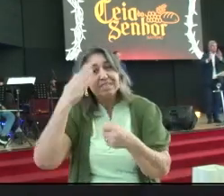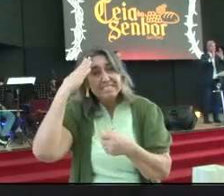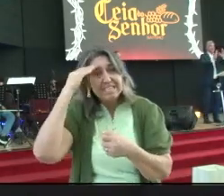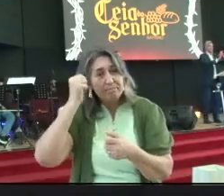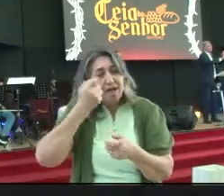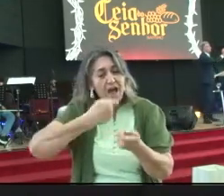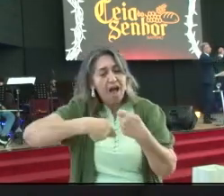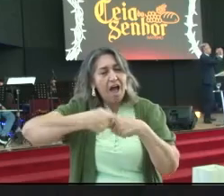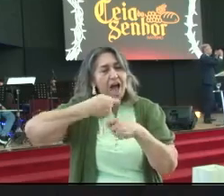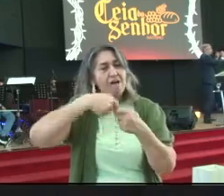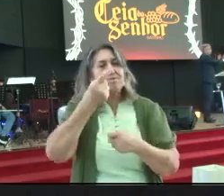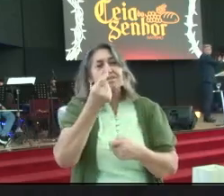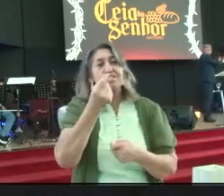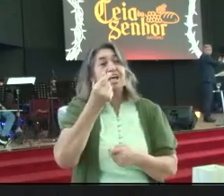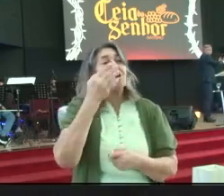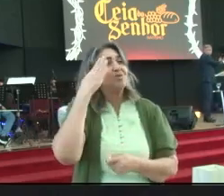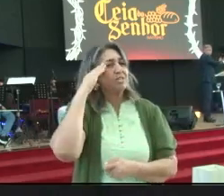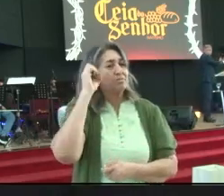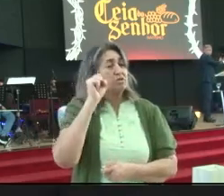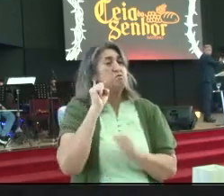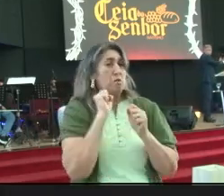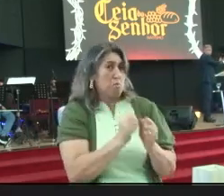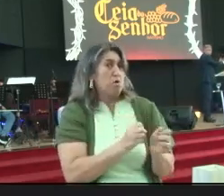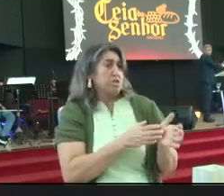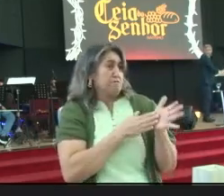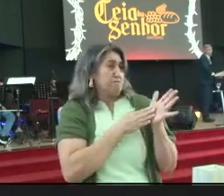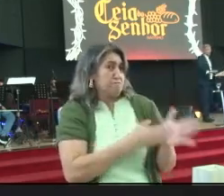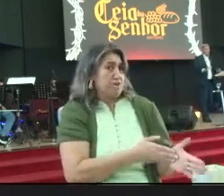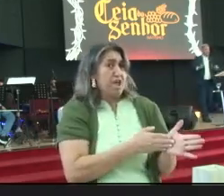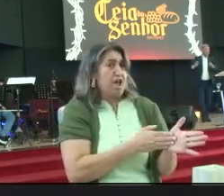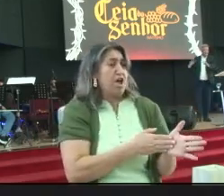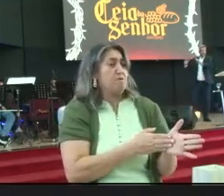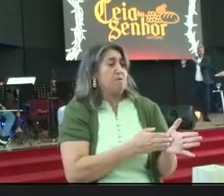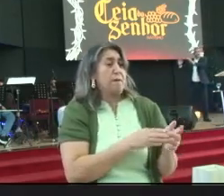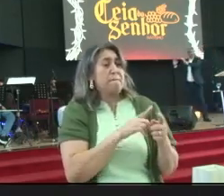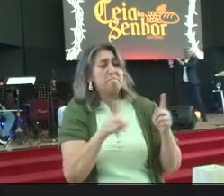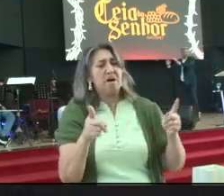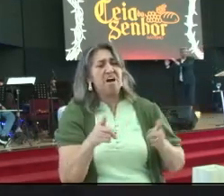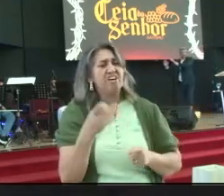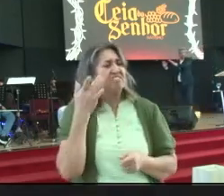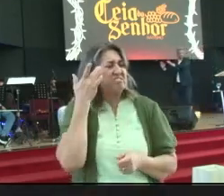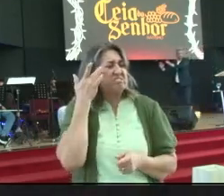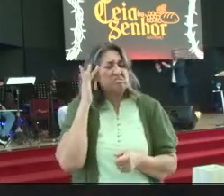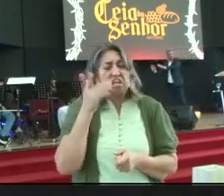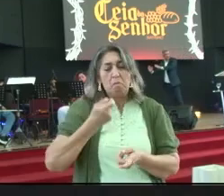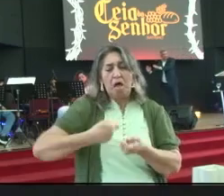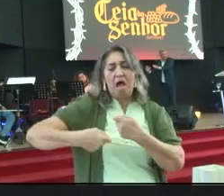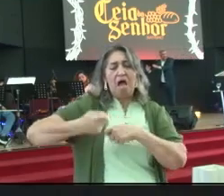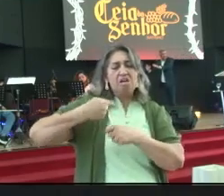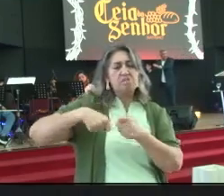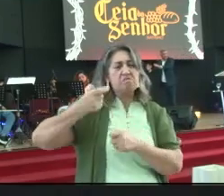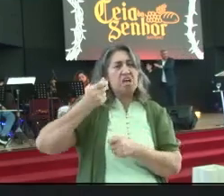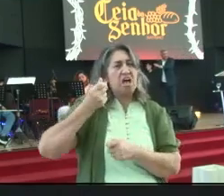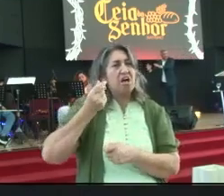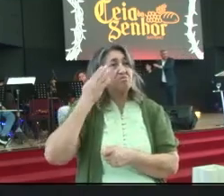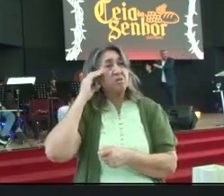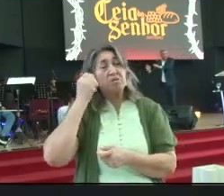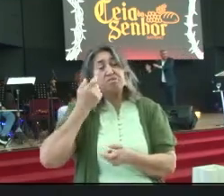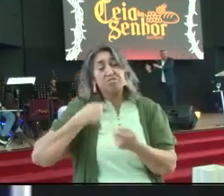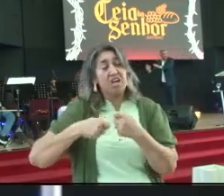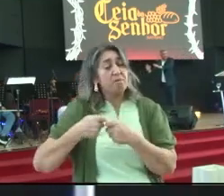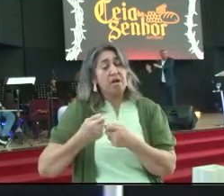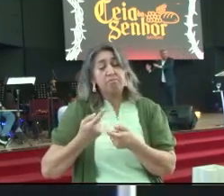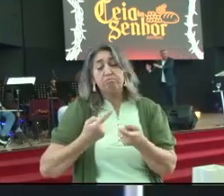Uma pessoa pode ser fiel, mas se ela não administrar com sabedoria, ela não